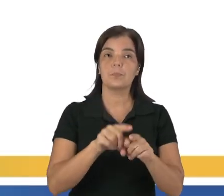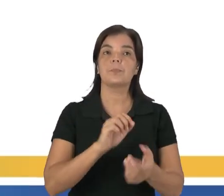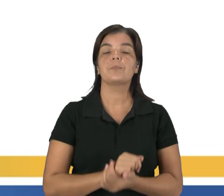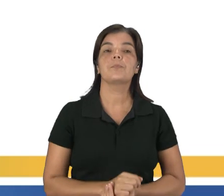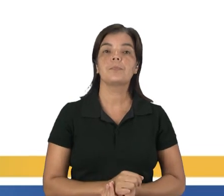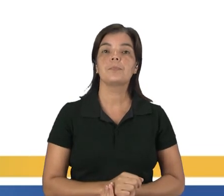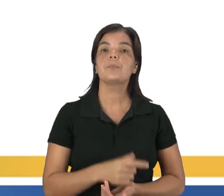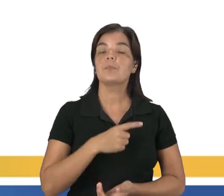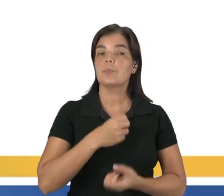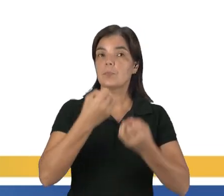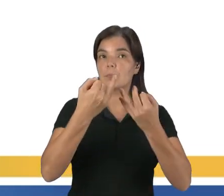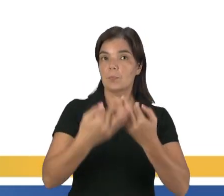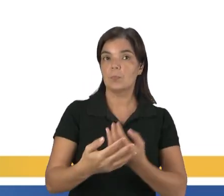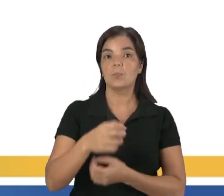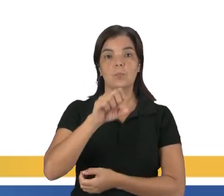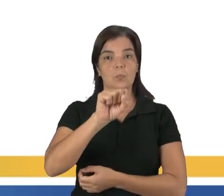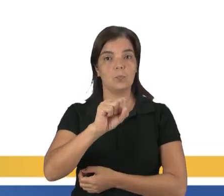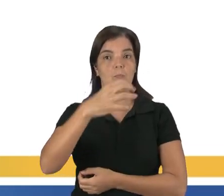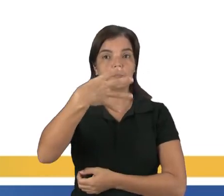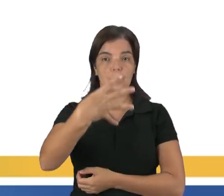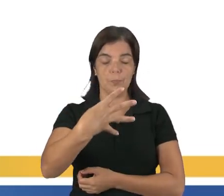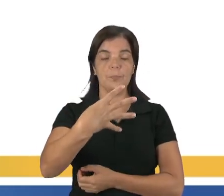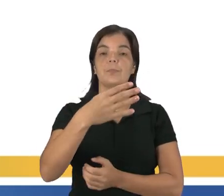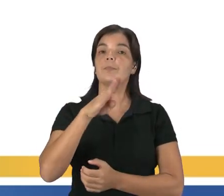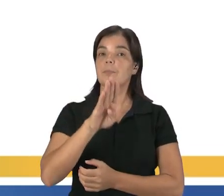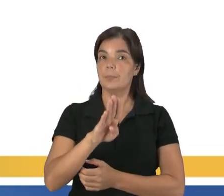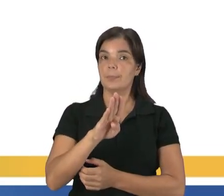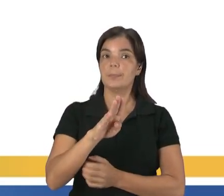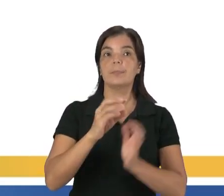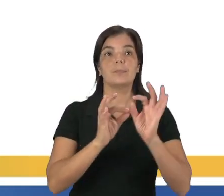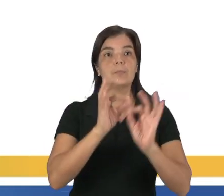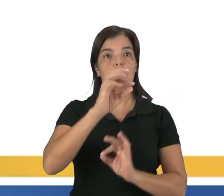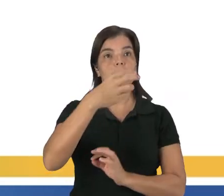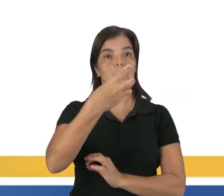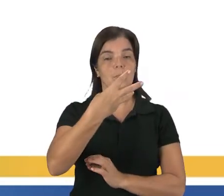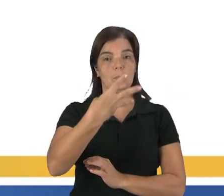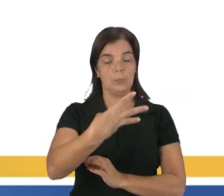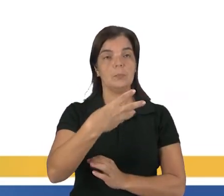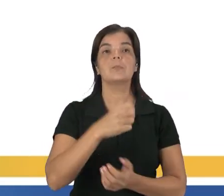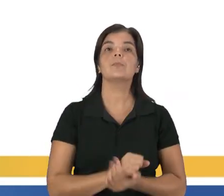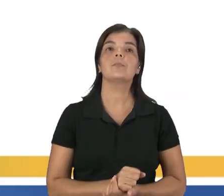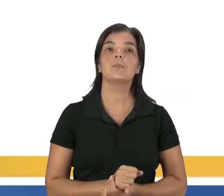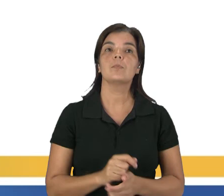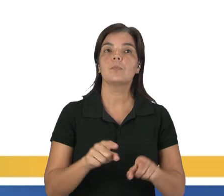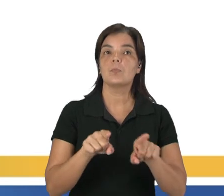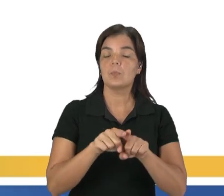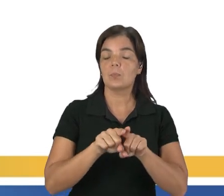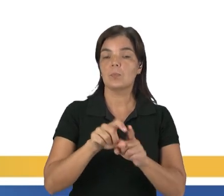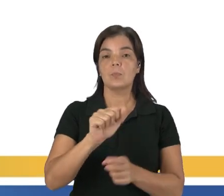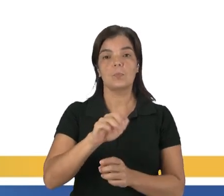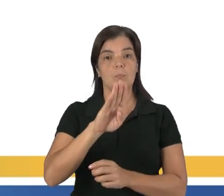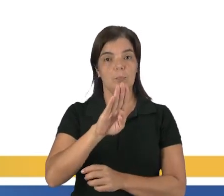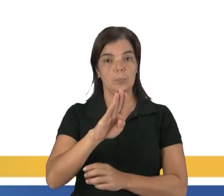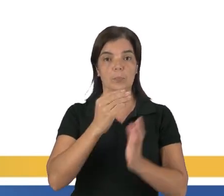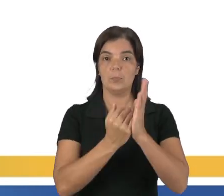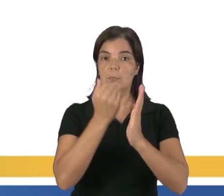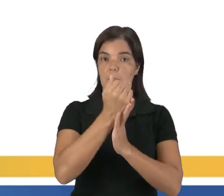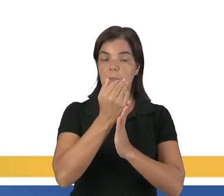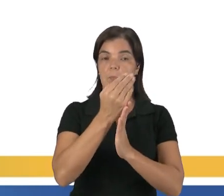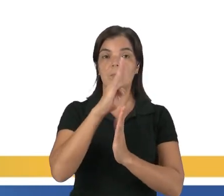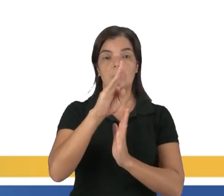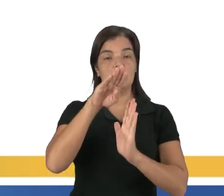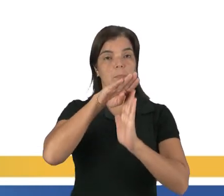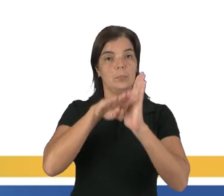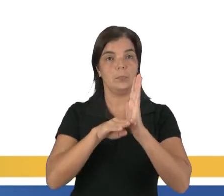aqui os elementos que eu comentei, que é 8 e 4, que são as bases, e a altura 3, eu vou colocar na fórmula. A área do trapézio é base maior, mais